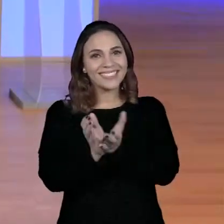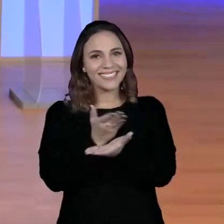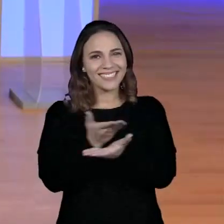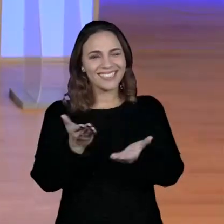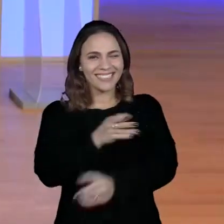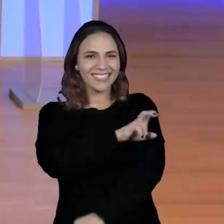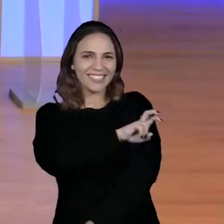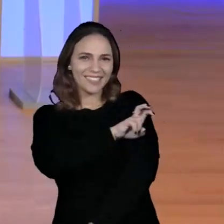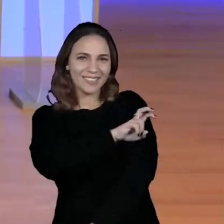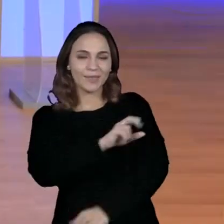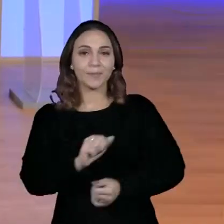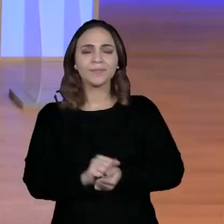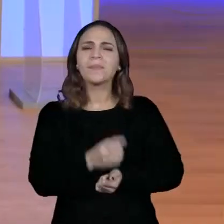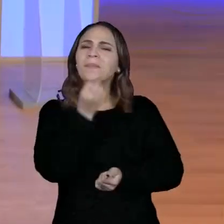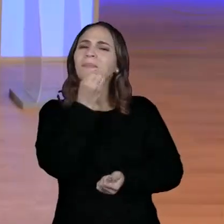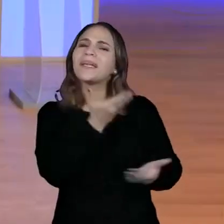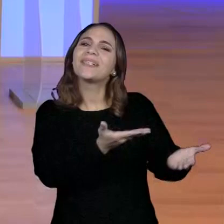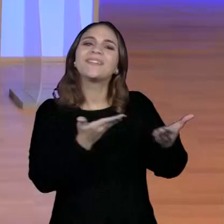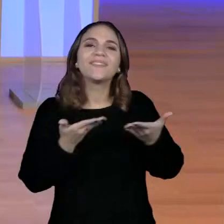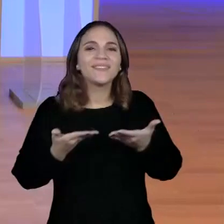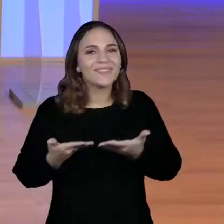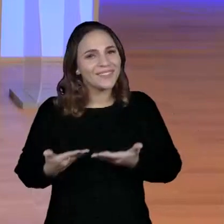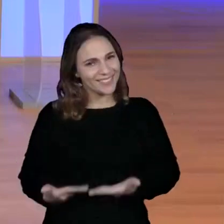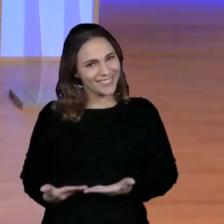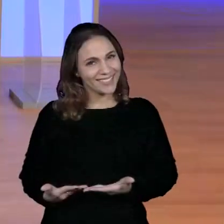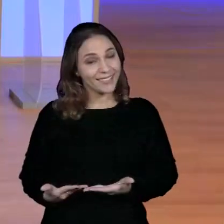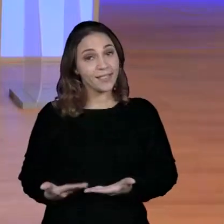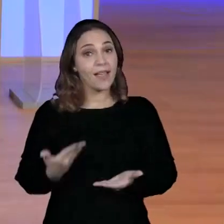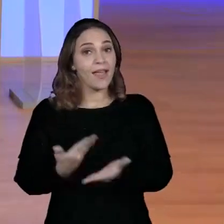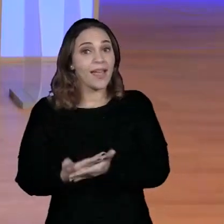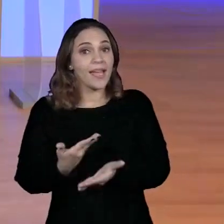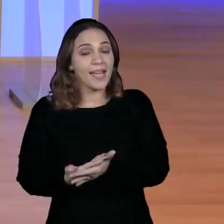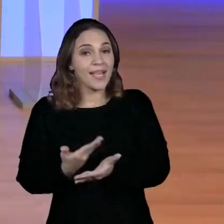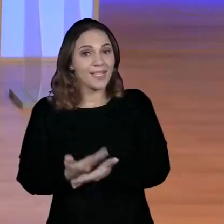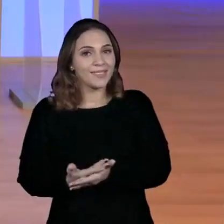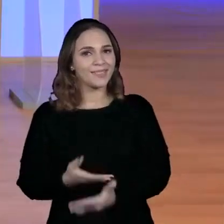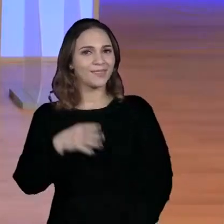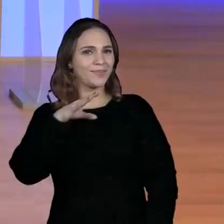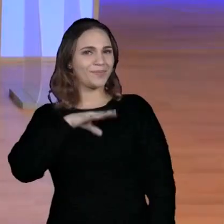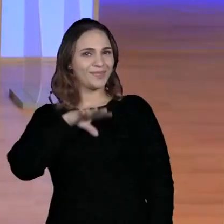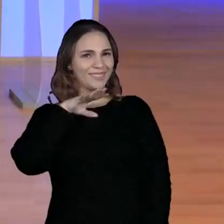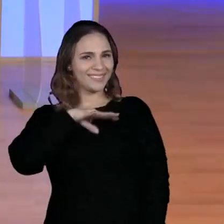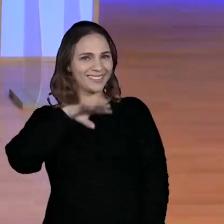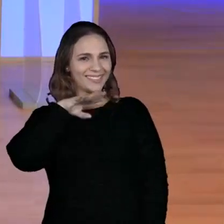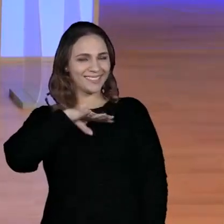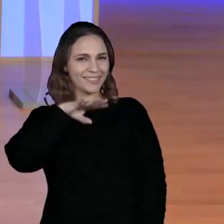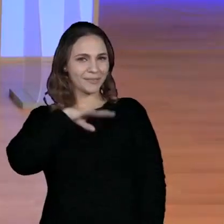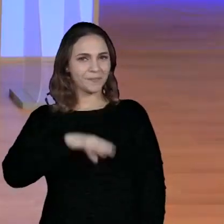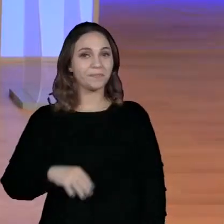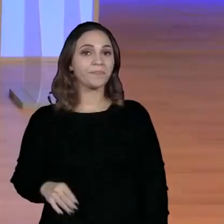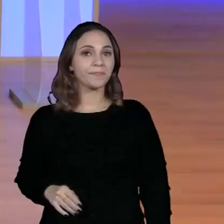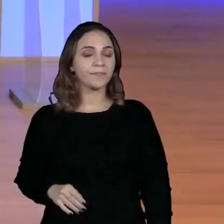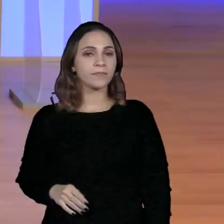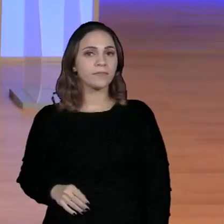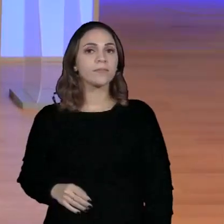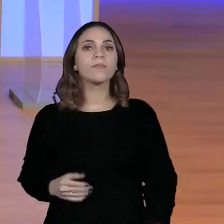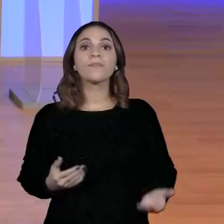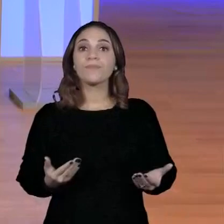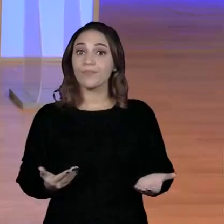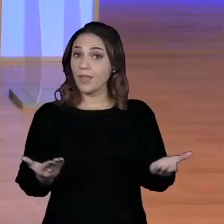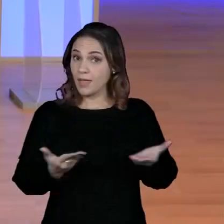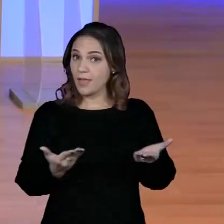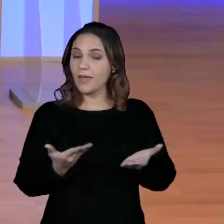turminha do 5º ano, sejam muito bem-vindos à nossa aula de língua portuguesa.